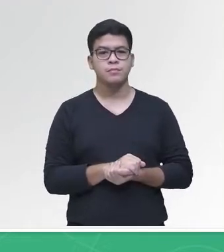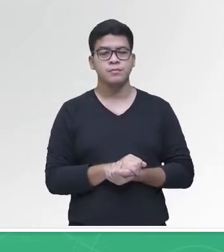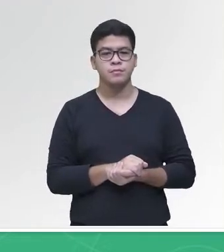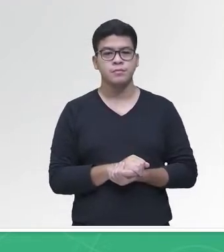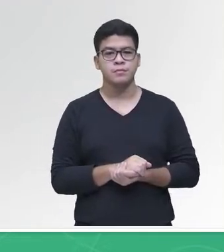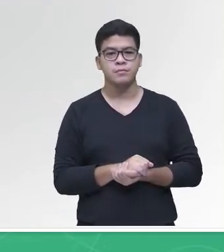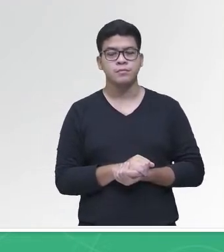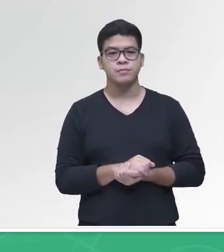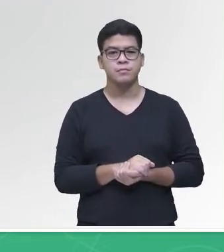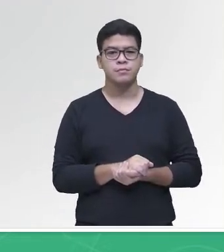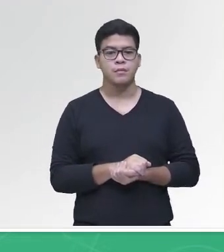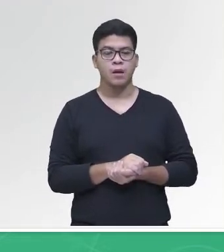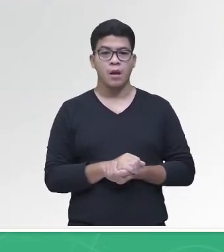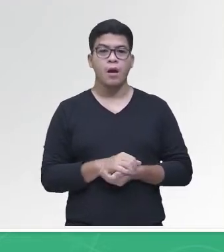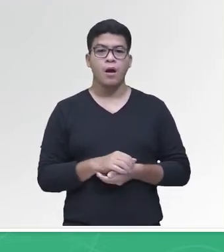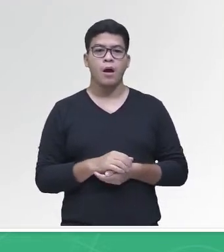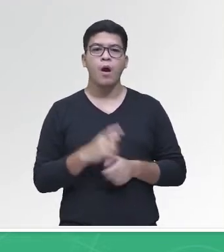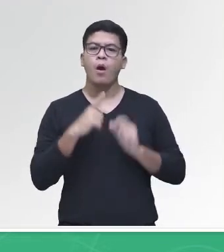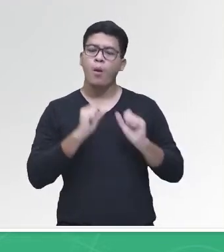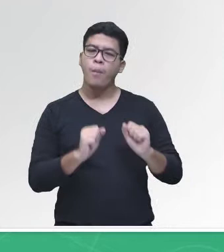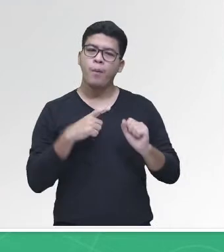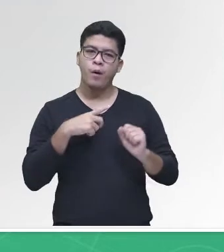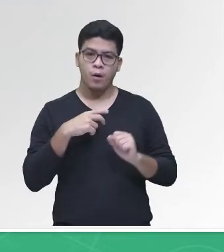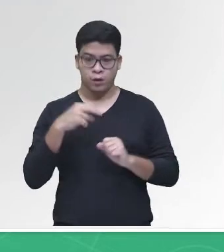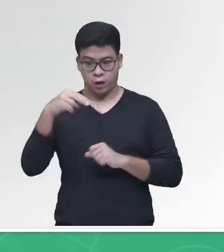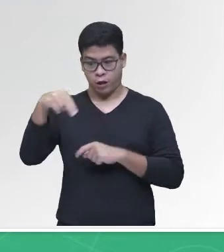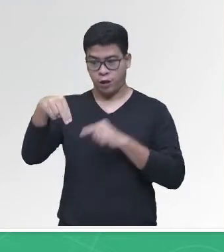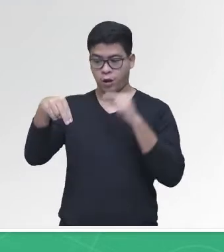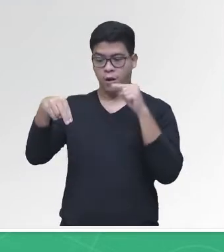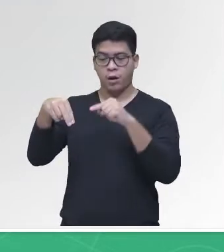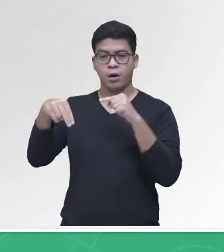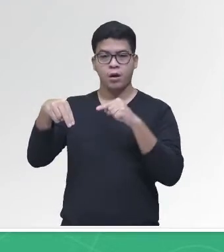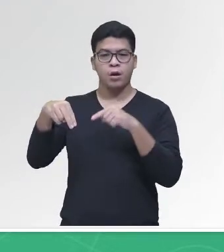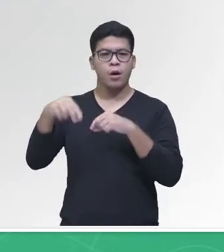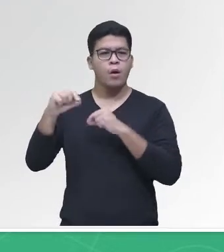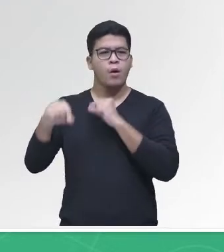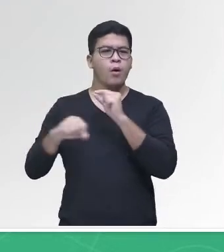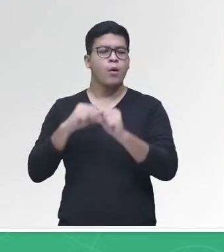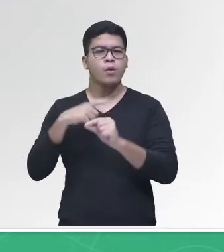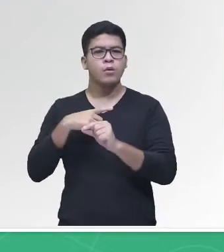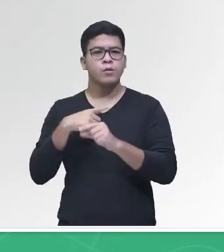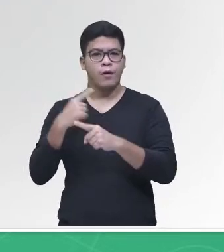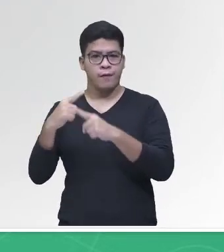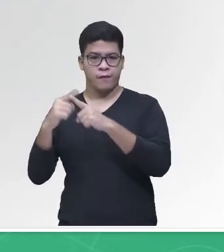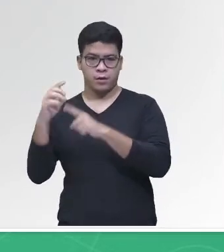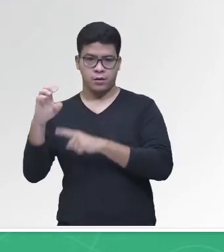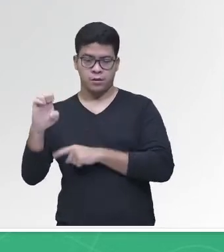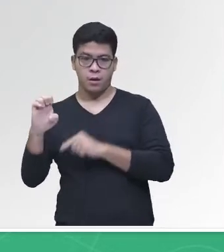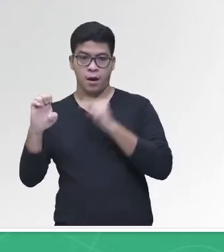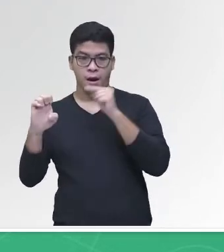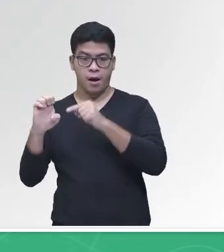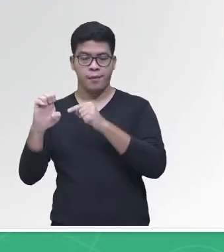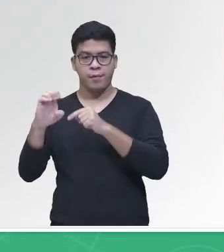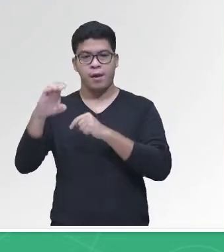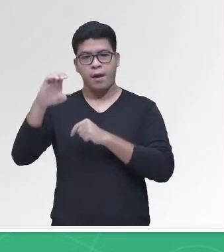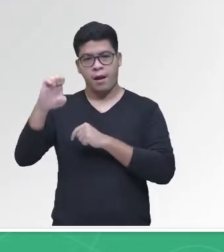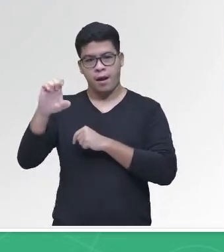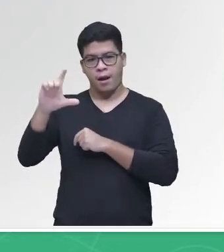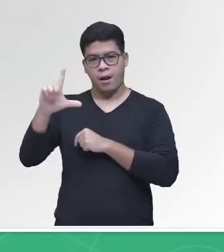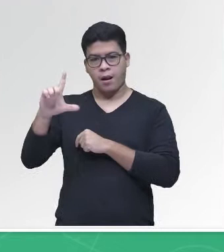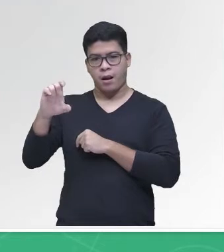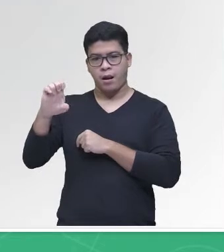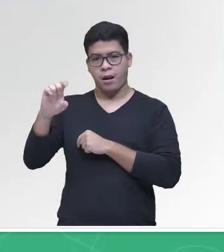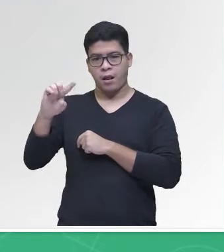em falta, representada pela letra N. Nesse corpo, pois o elétron possui uma